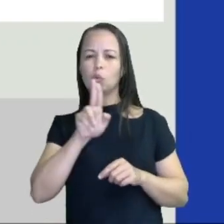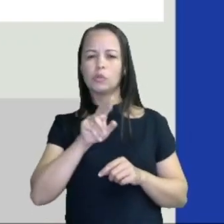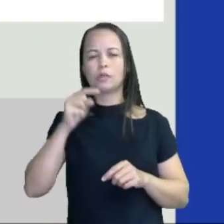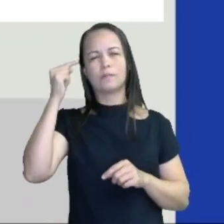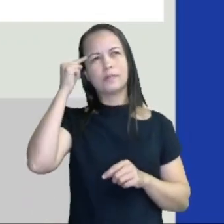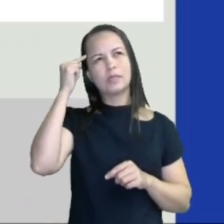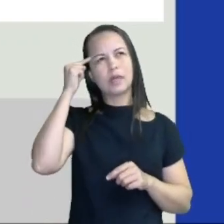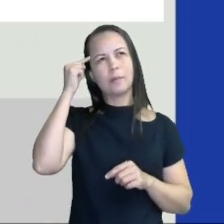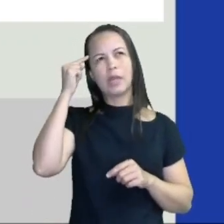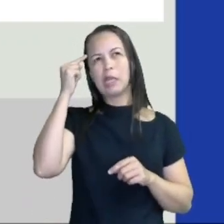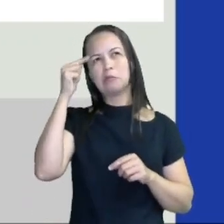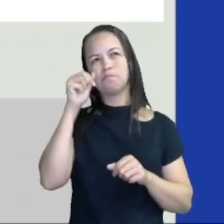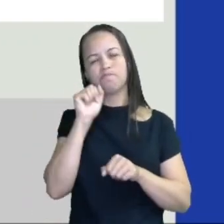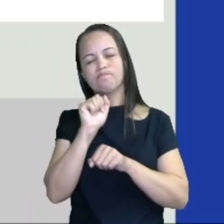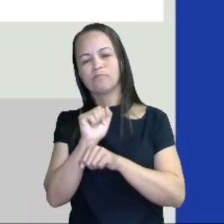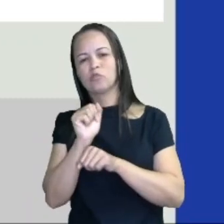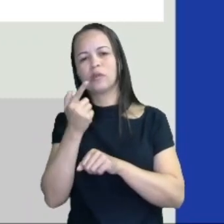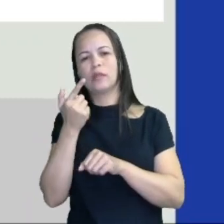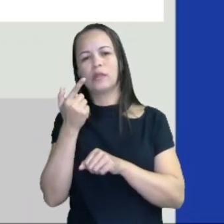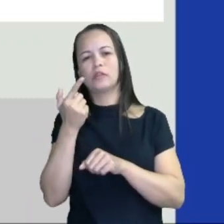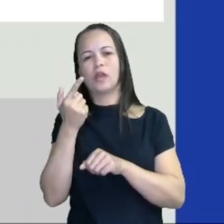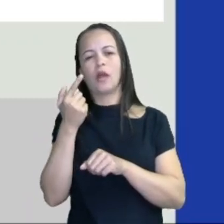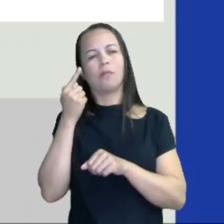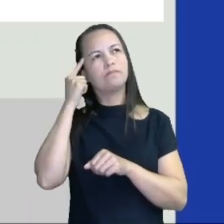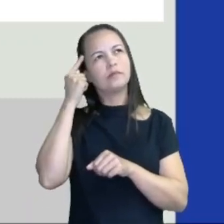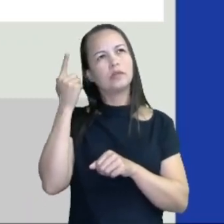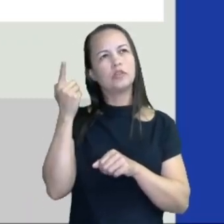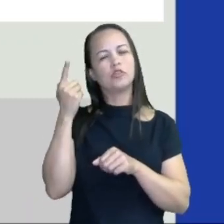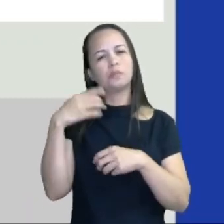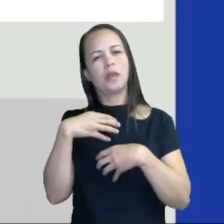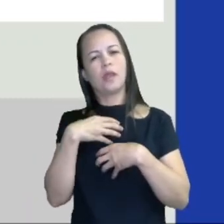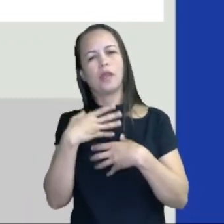foi interrompido, deixar um sentimento em aberto.